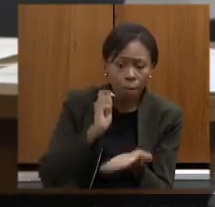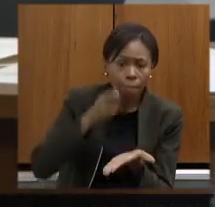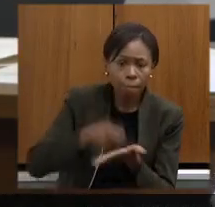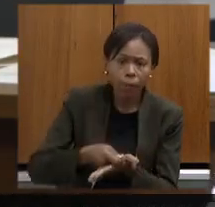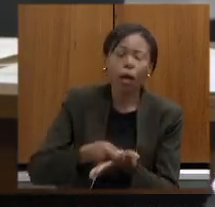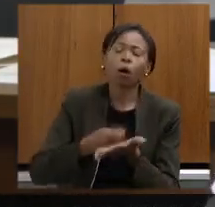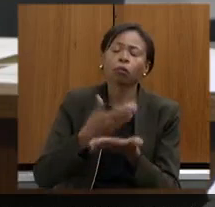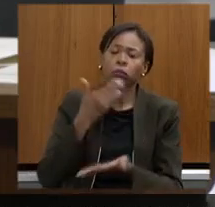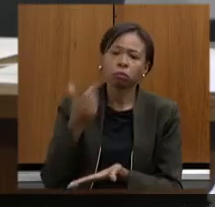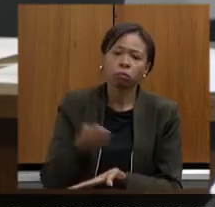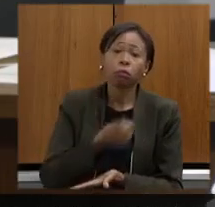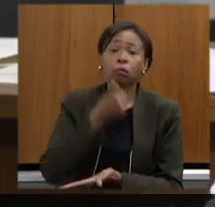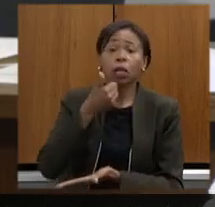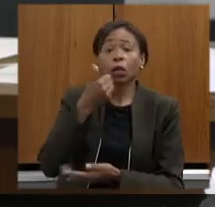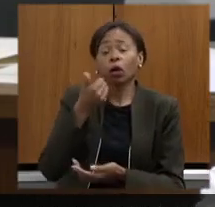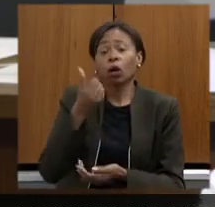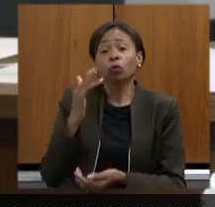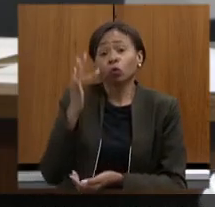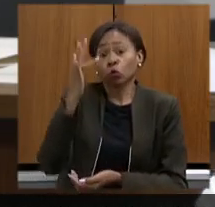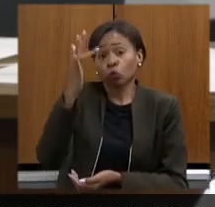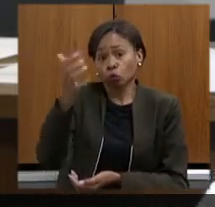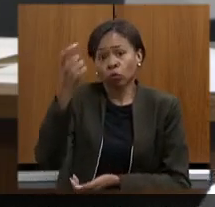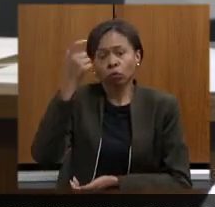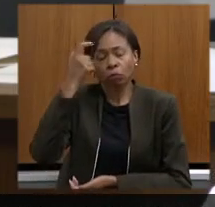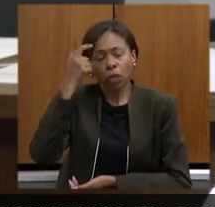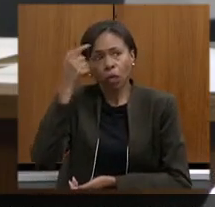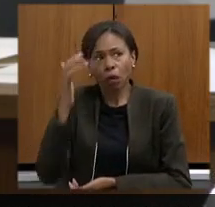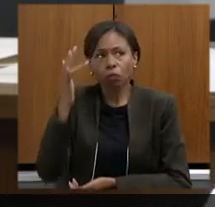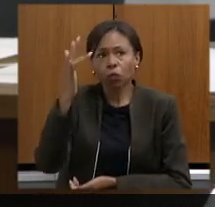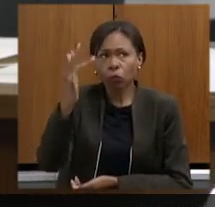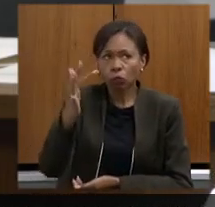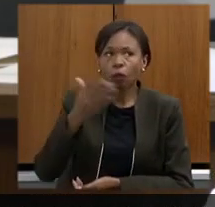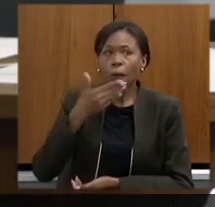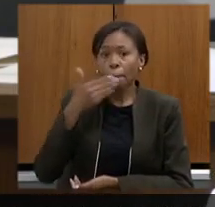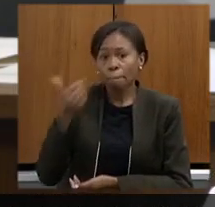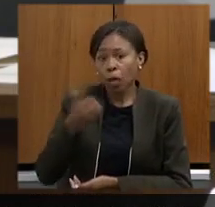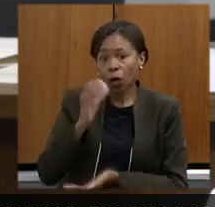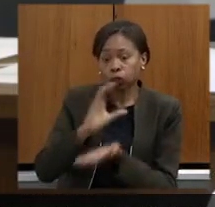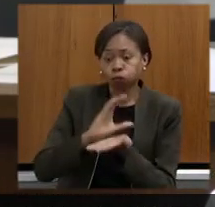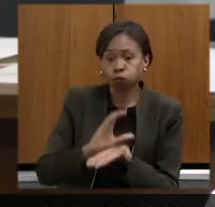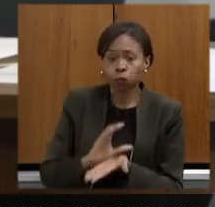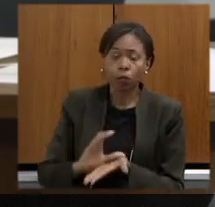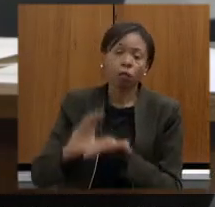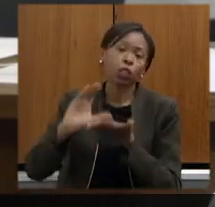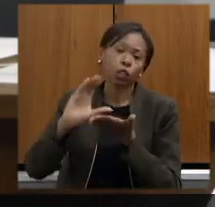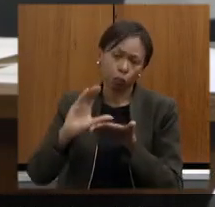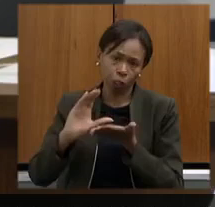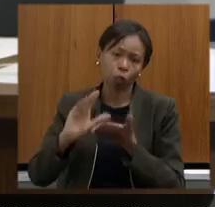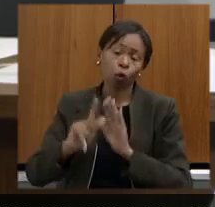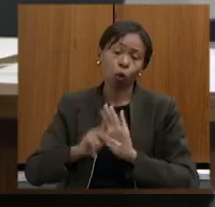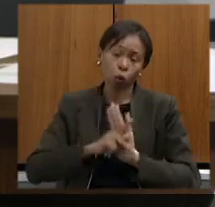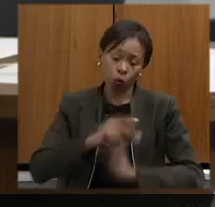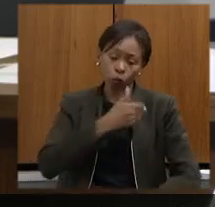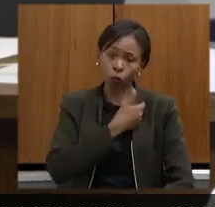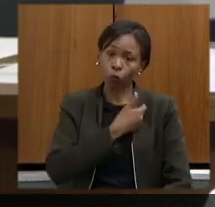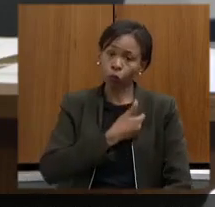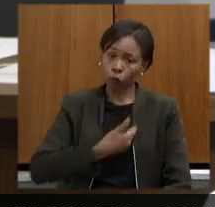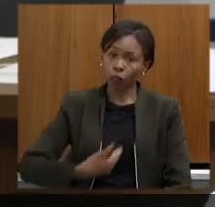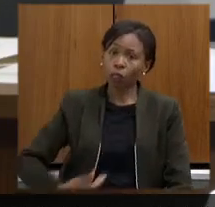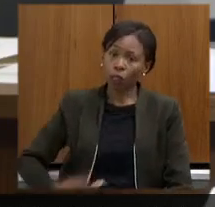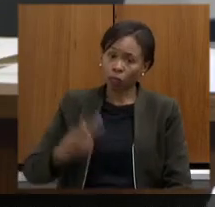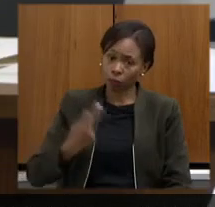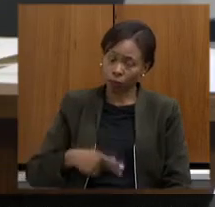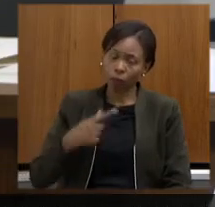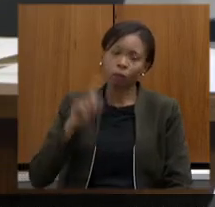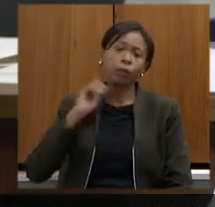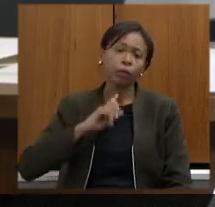pensar em um futuro com melhores condições de produções investimento perdão do Estado de